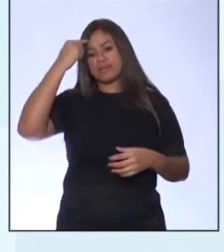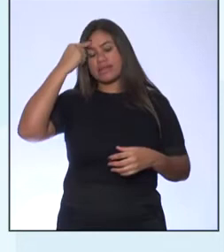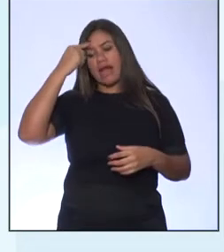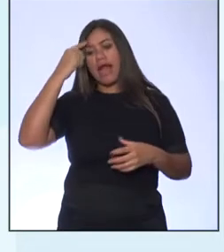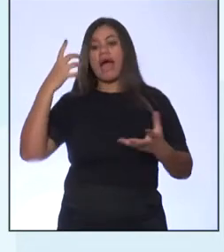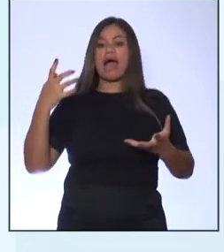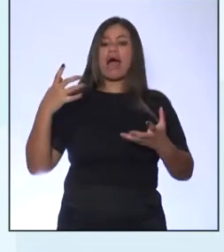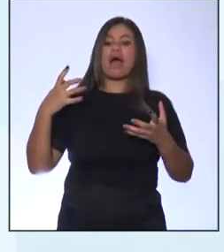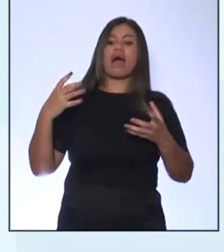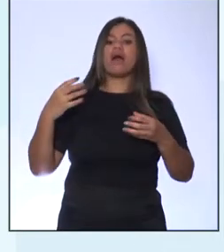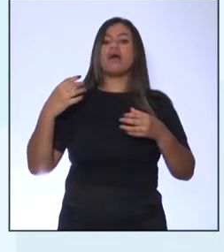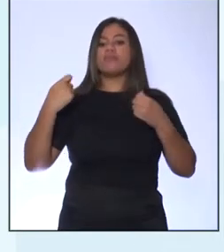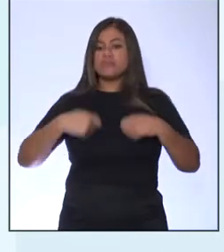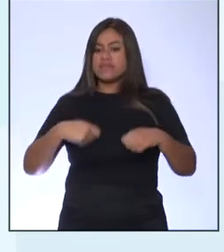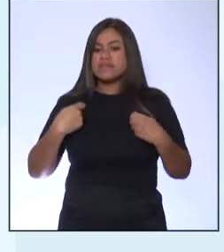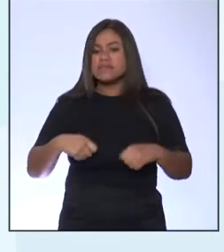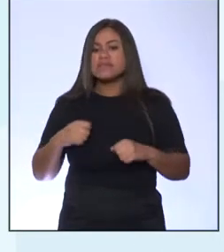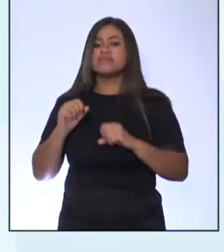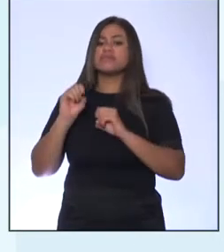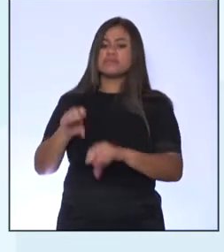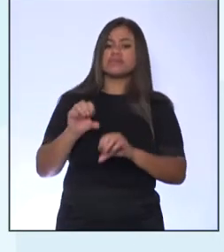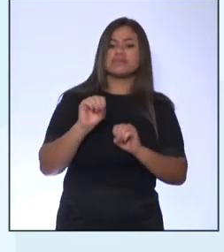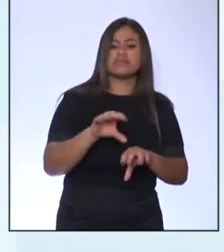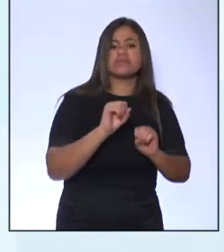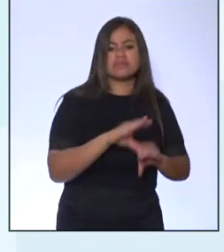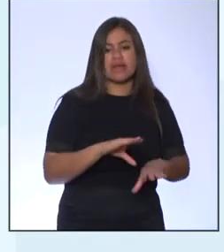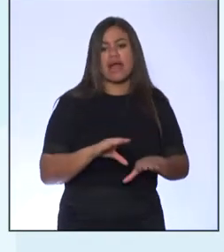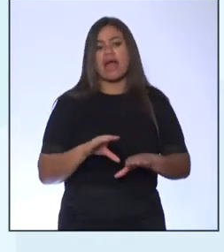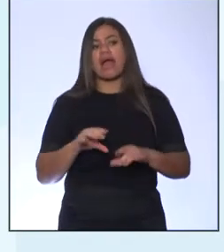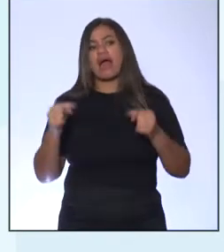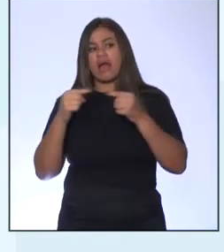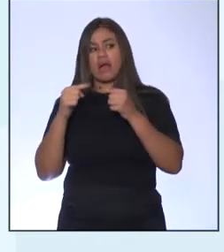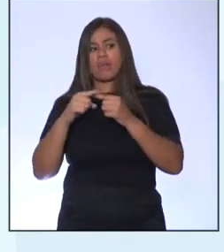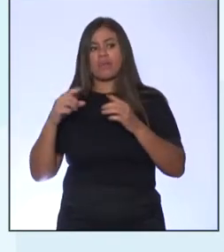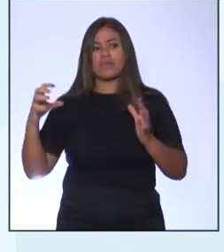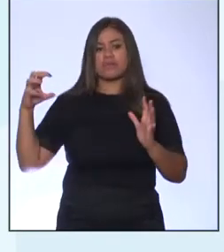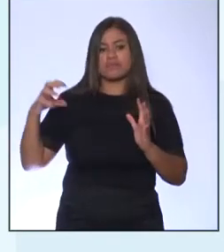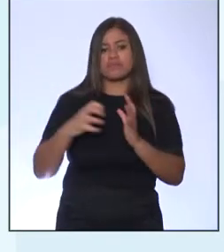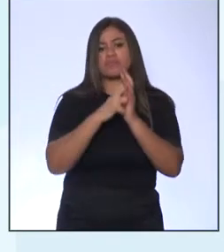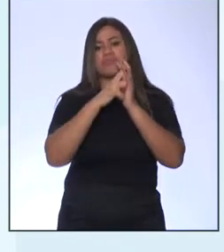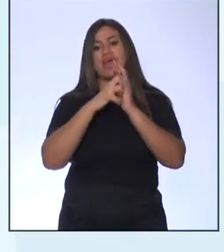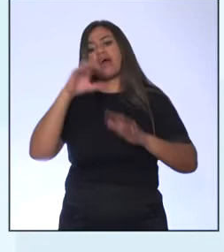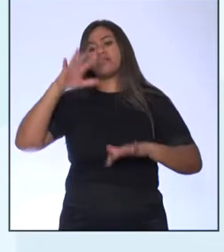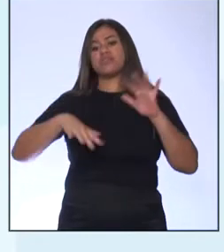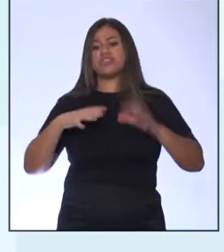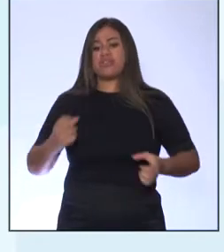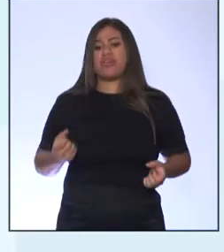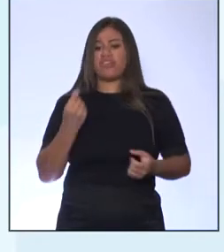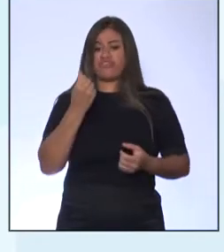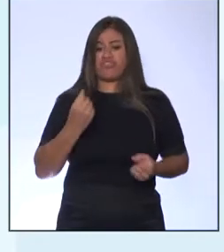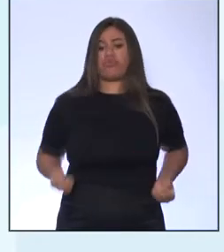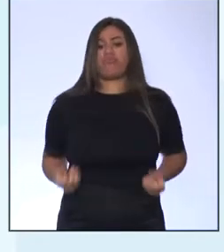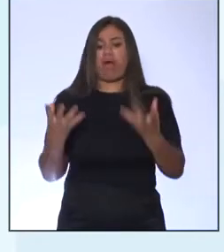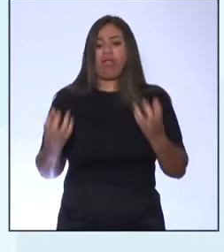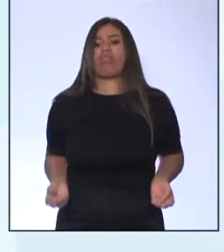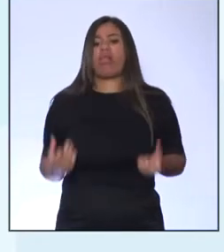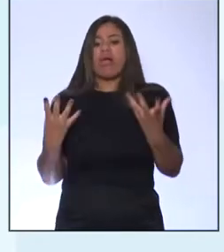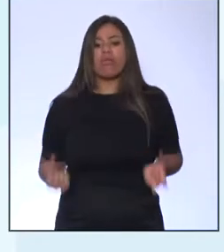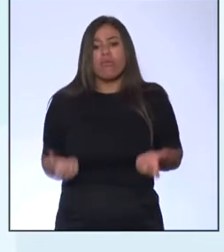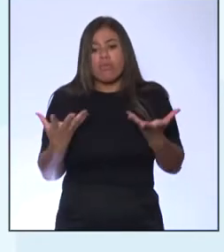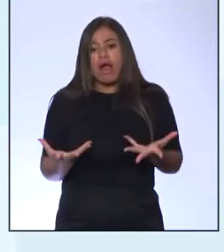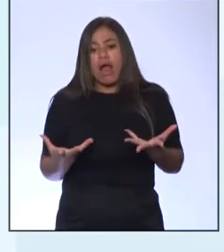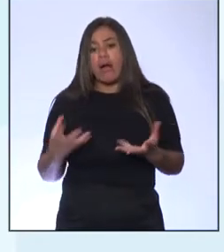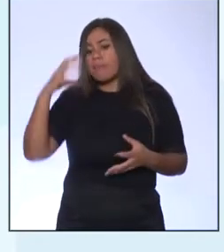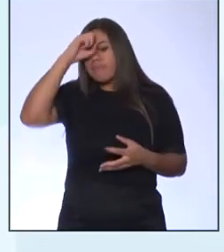semana. Basta, eu acho que isso não impacta, se gasta, às vezes, muito dinheiro nas redes, sem um grande impacto do ponto de vista